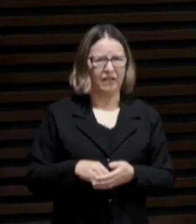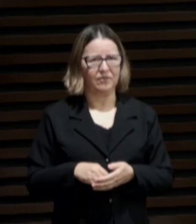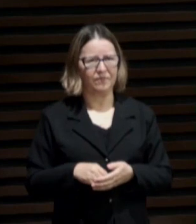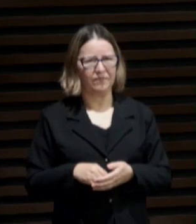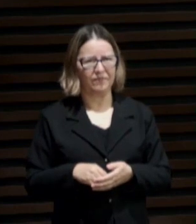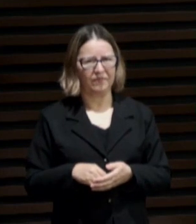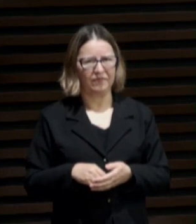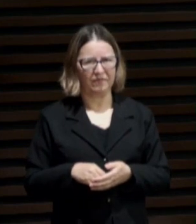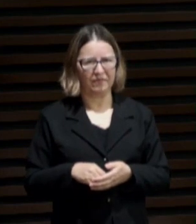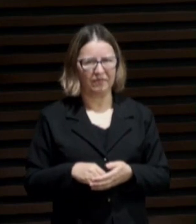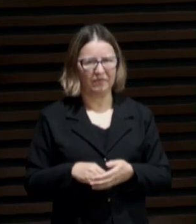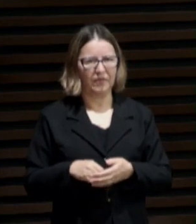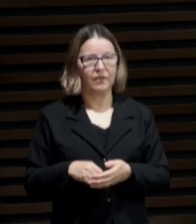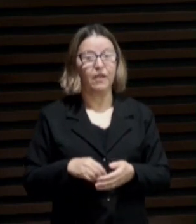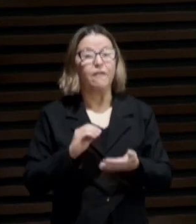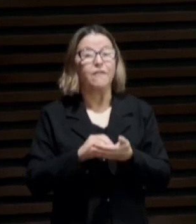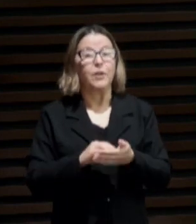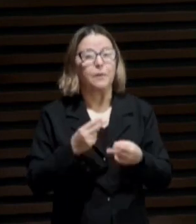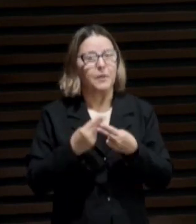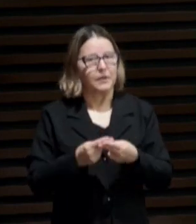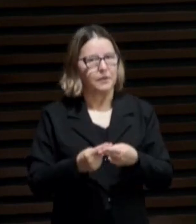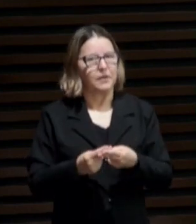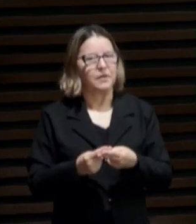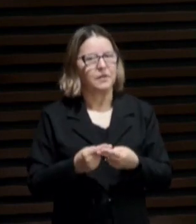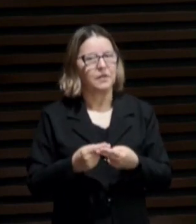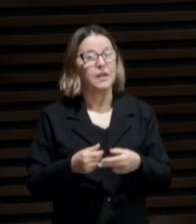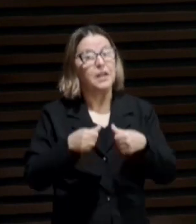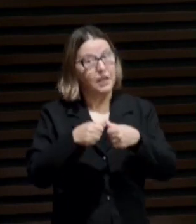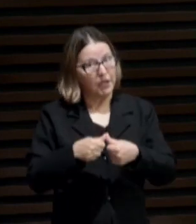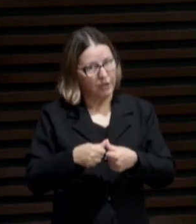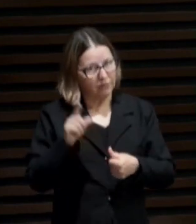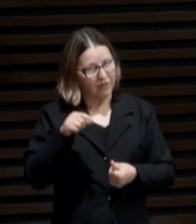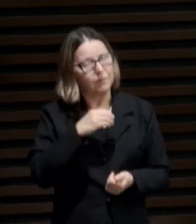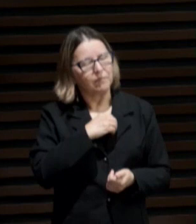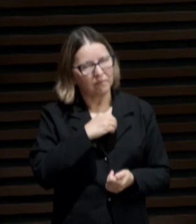esse carro que não vai, impaciência, isso é pecado. É pecado.